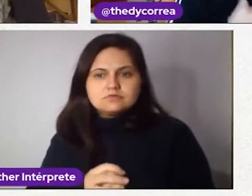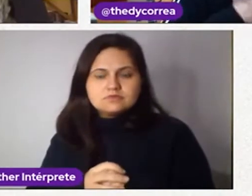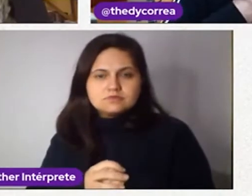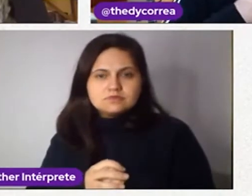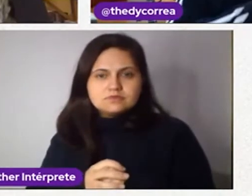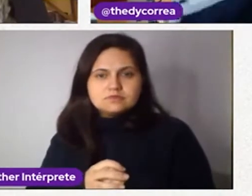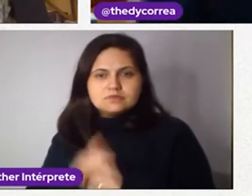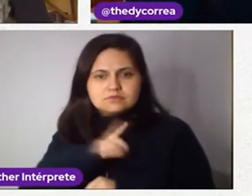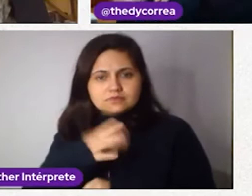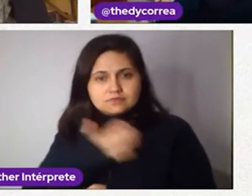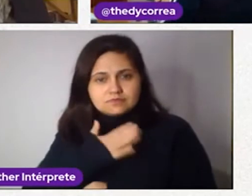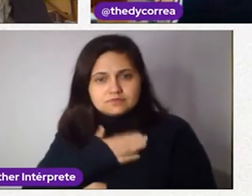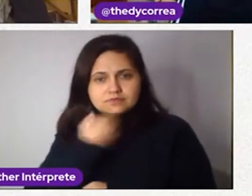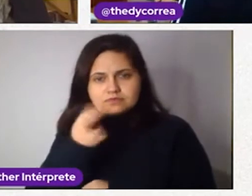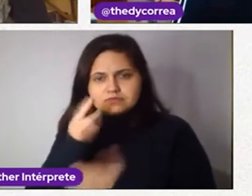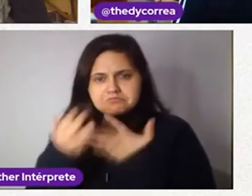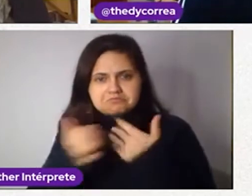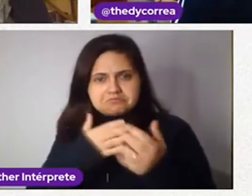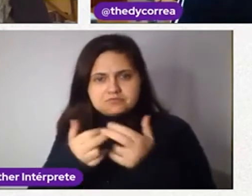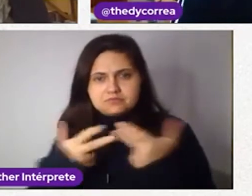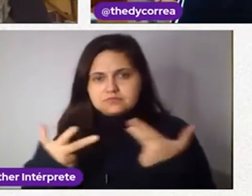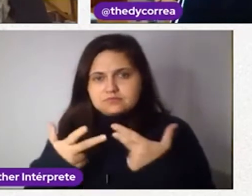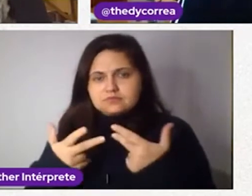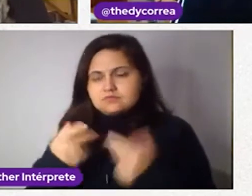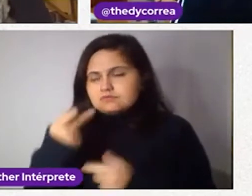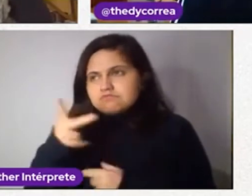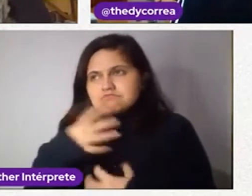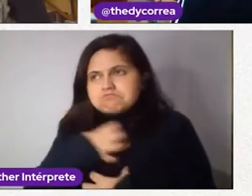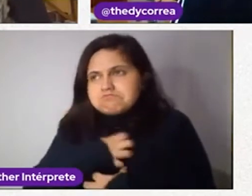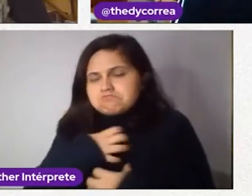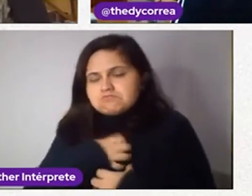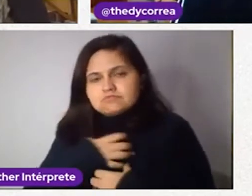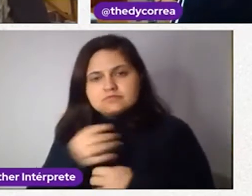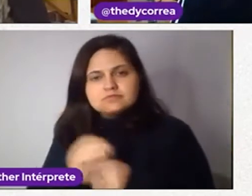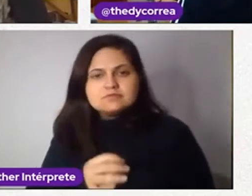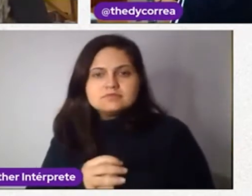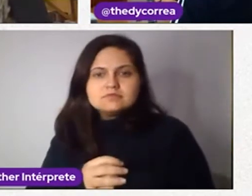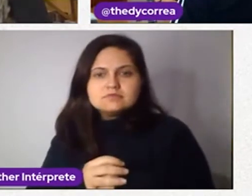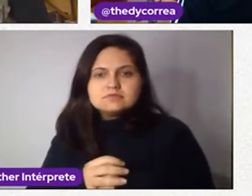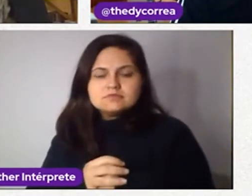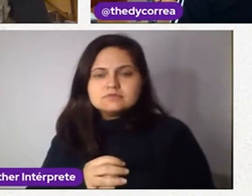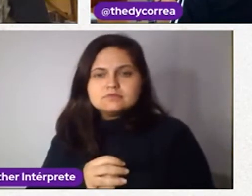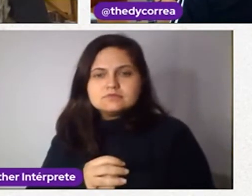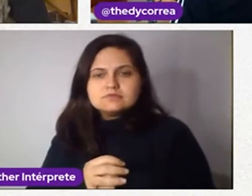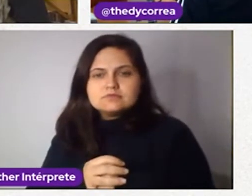Tem que ser meu ou de qualquer coisa? Para ti, um adjetivo.